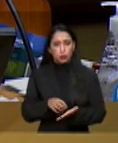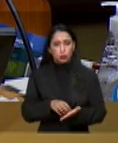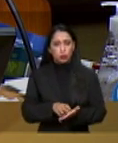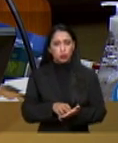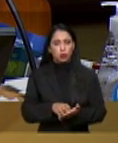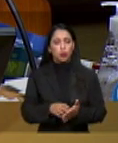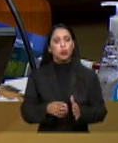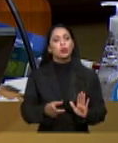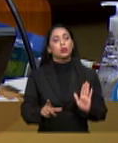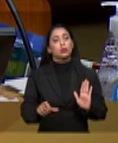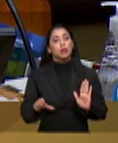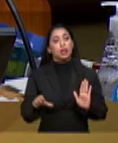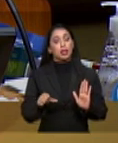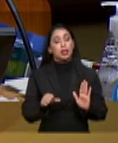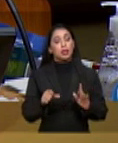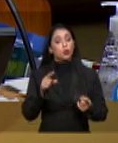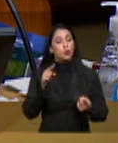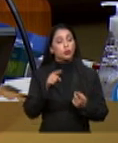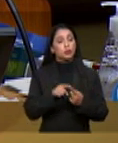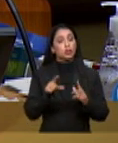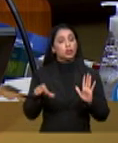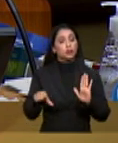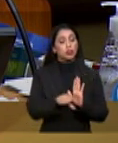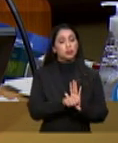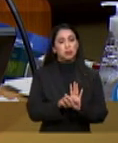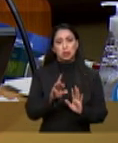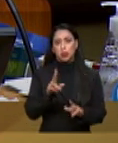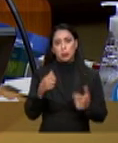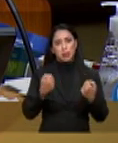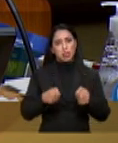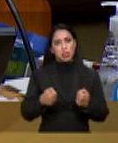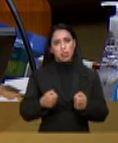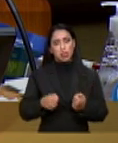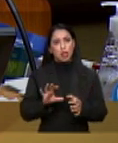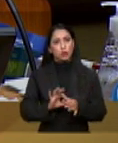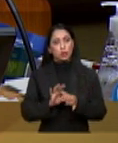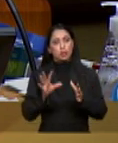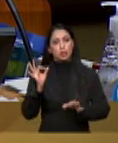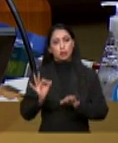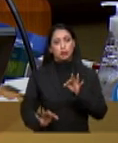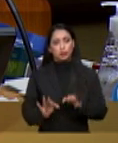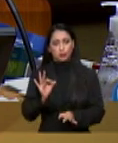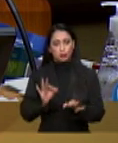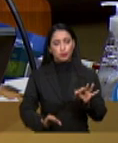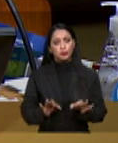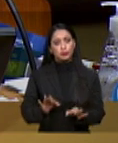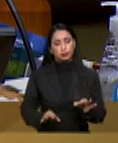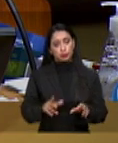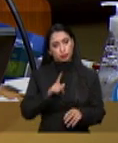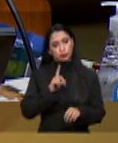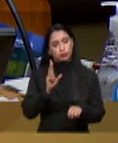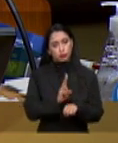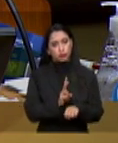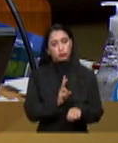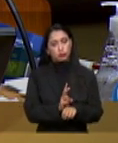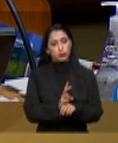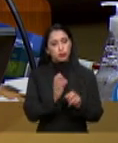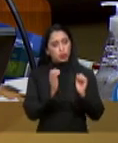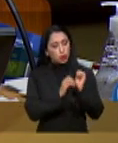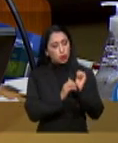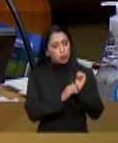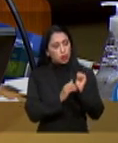fins criminais, sem a prévia autorização judicial, devendo ser resguardado o sigilo das